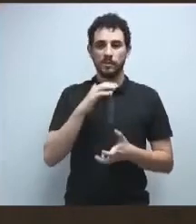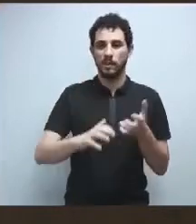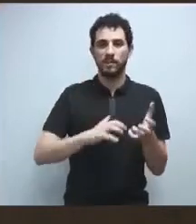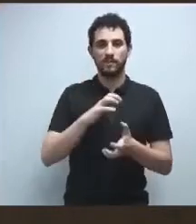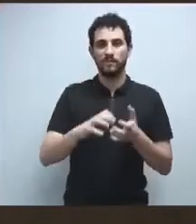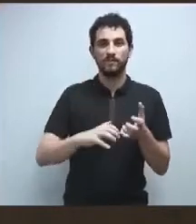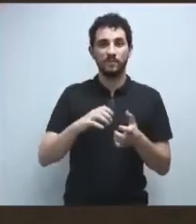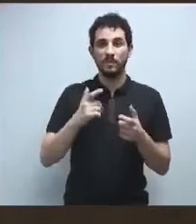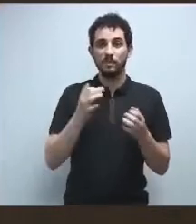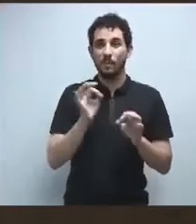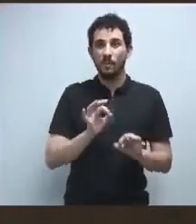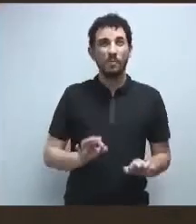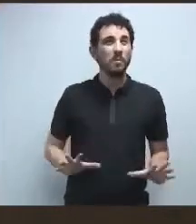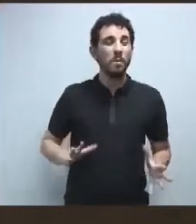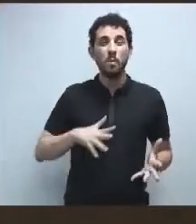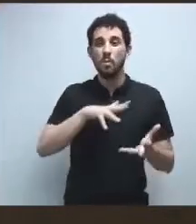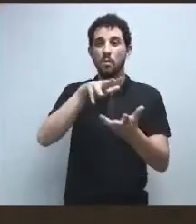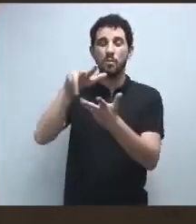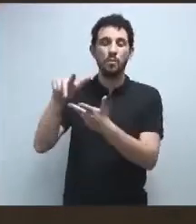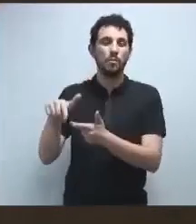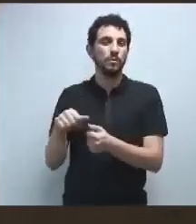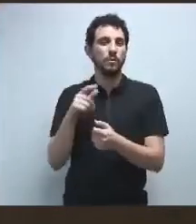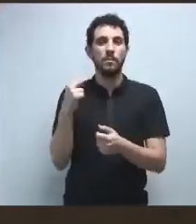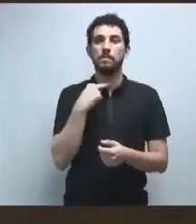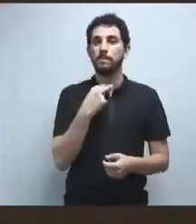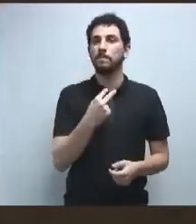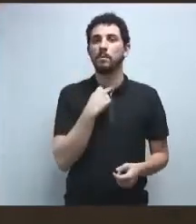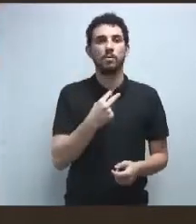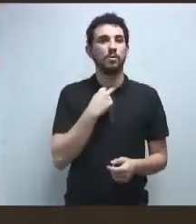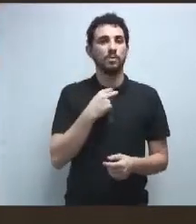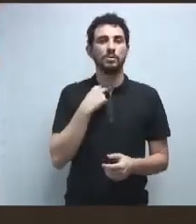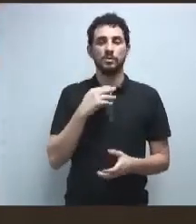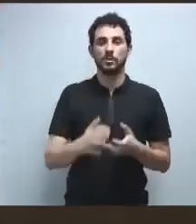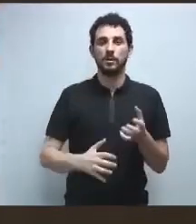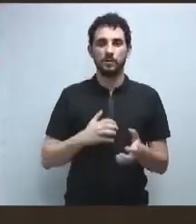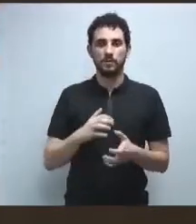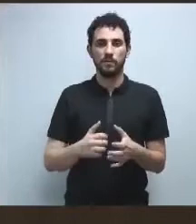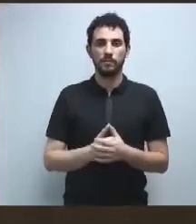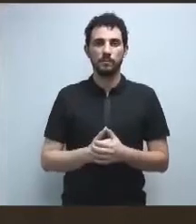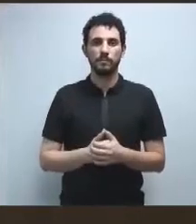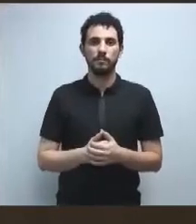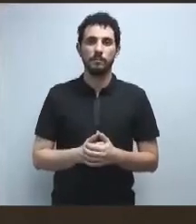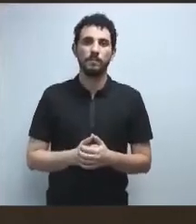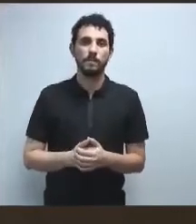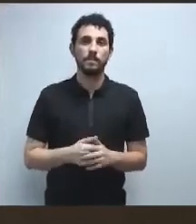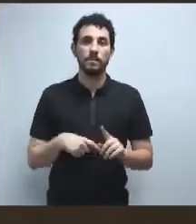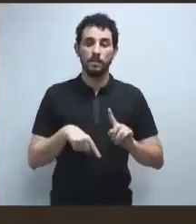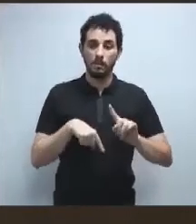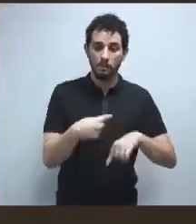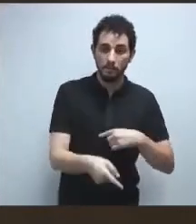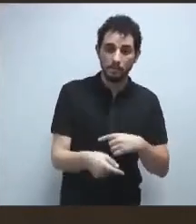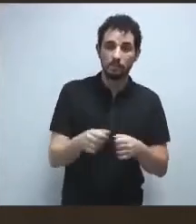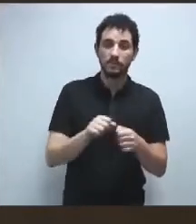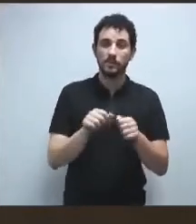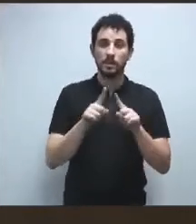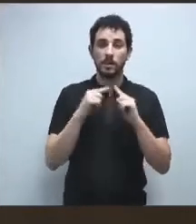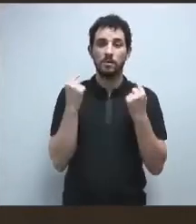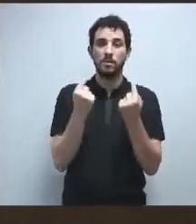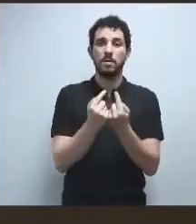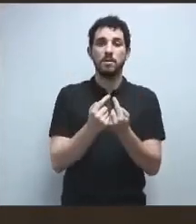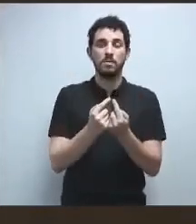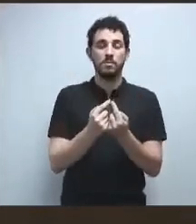em lugar nenhum do mundo num ponte e yero depois nós conseguimos fazer uma reunião histórica